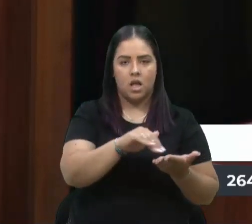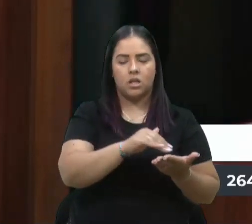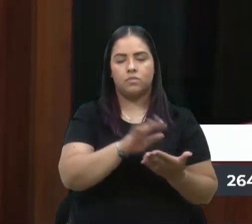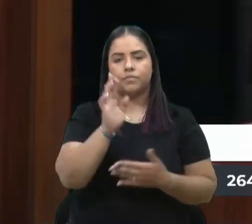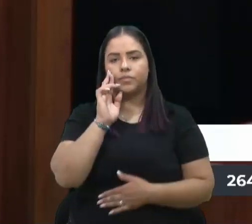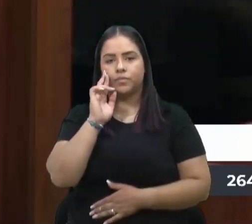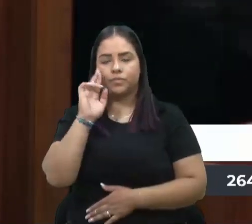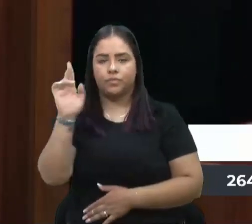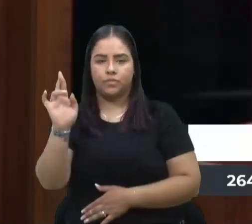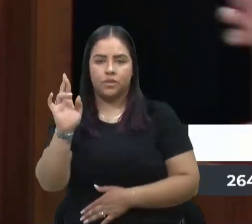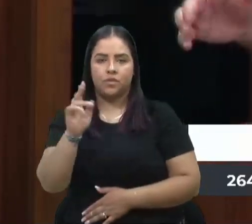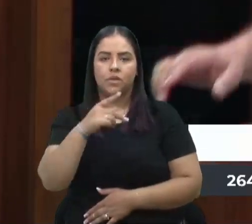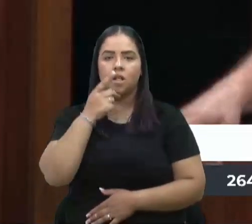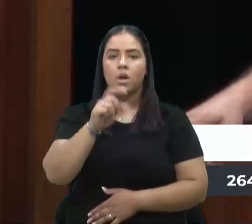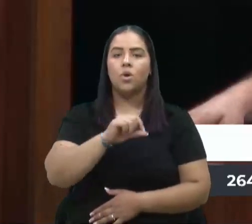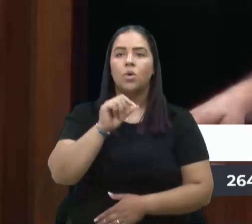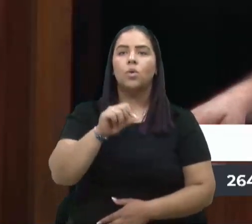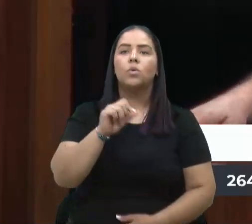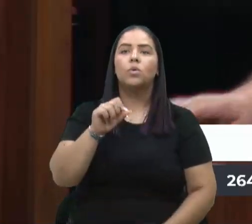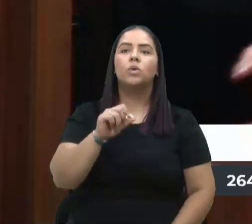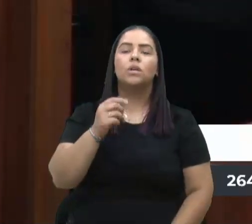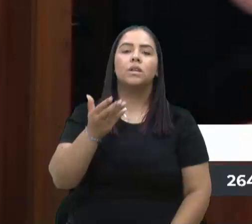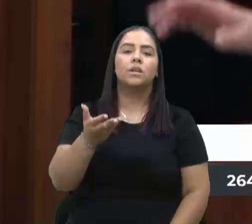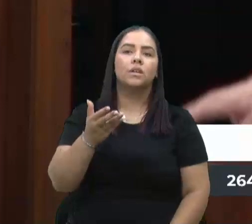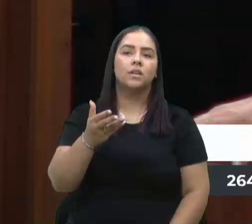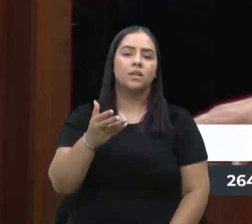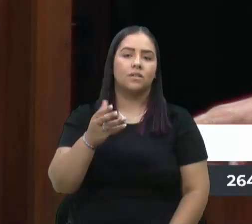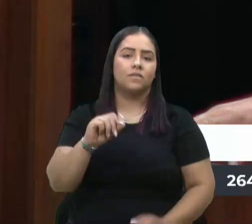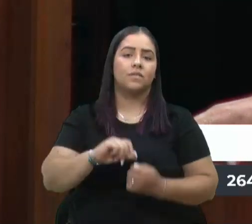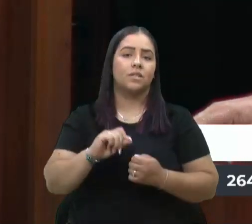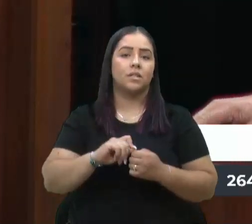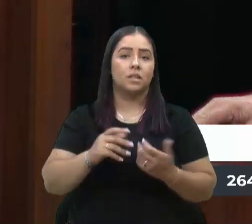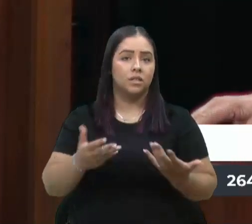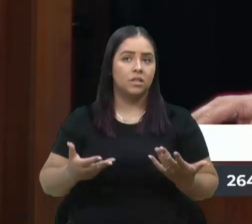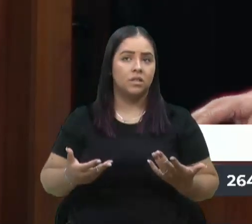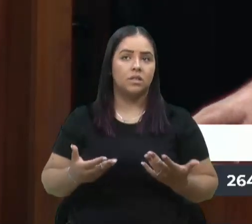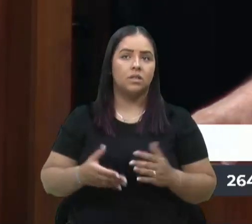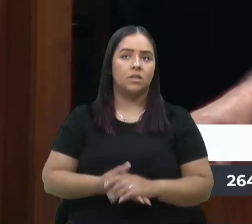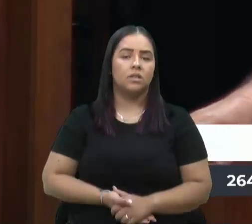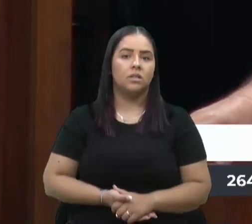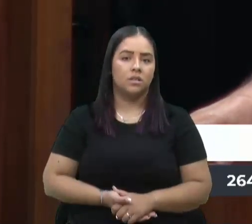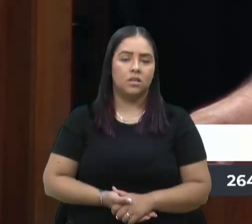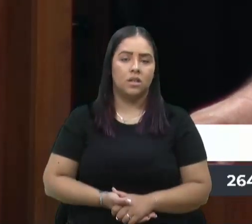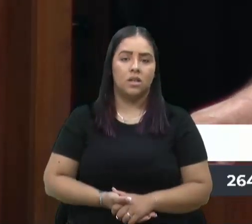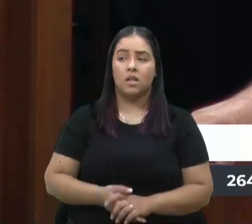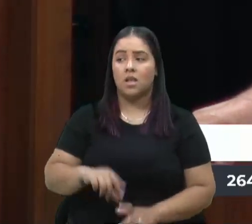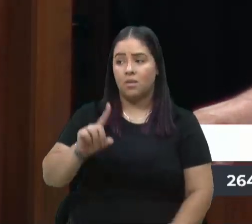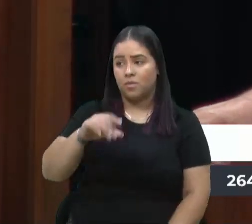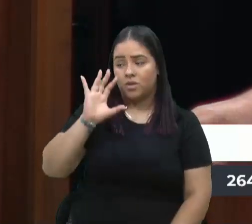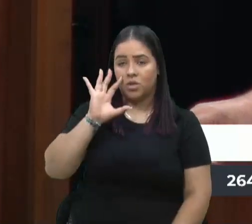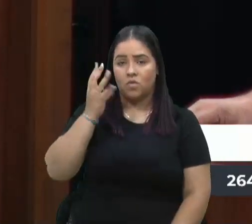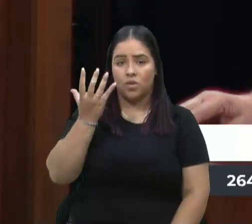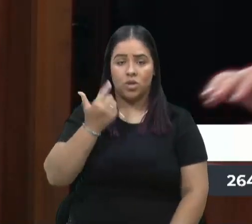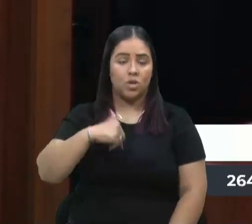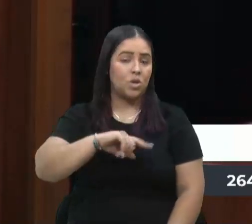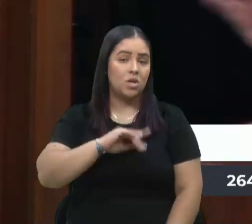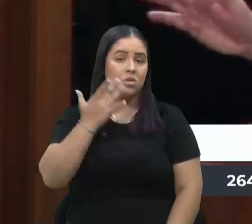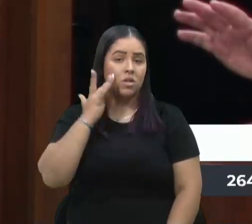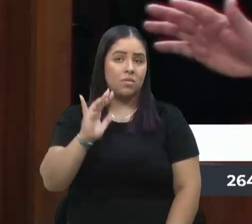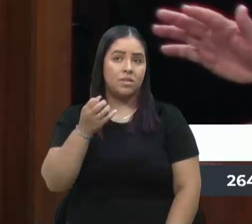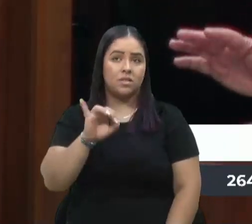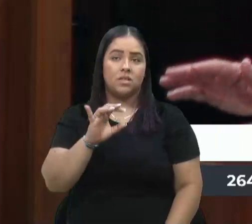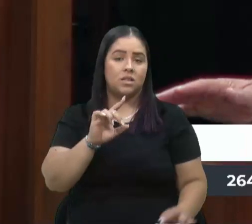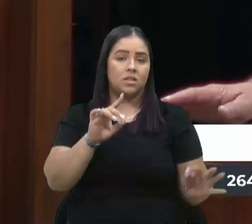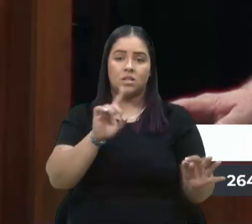diretor, e dissesse o que é um paliativo. Não, é uma coisa para resolver. Não, a gente não sabe. Quem não é